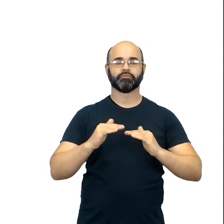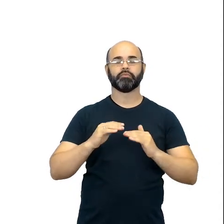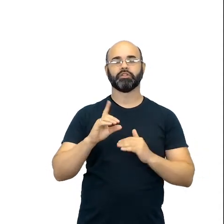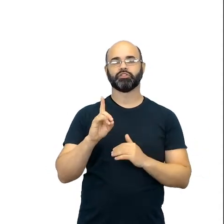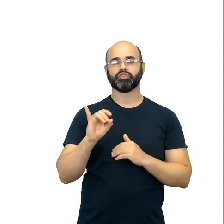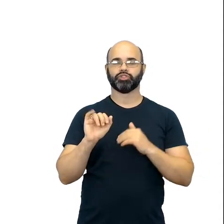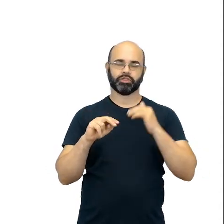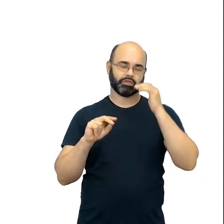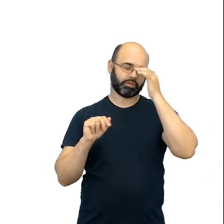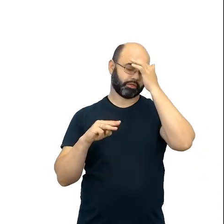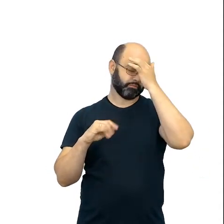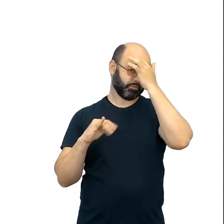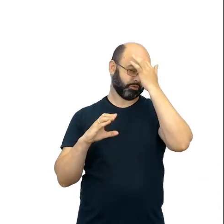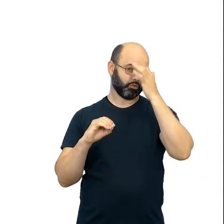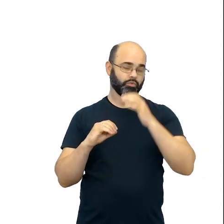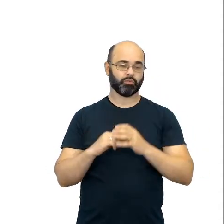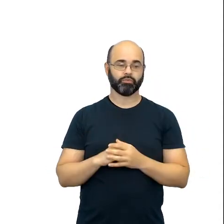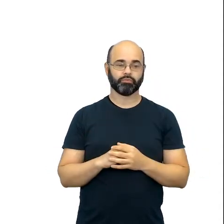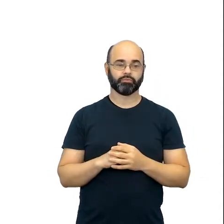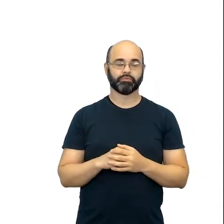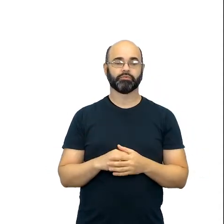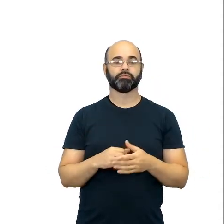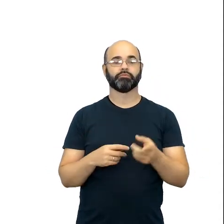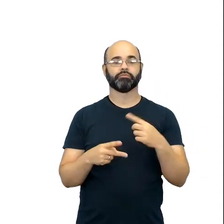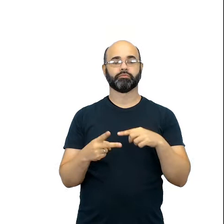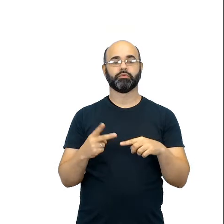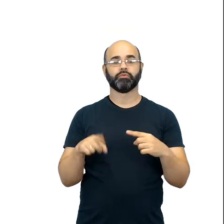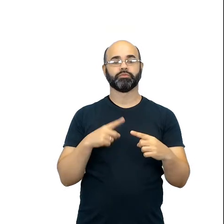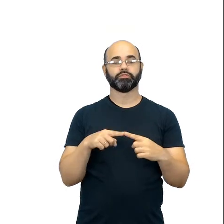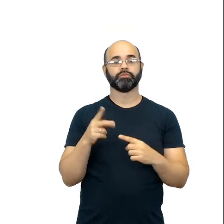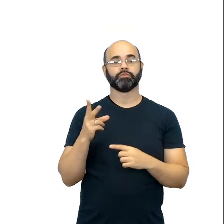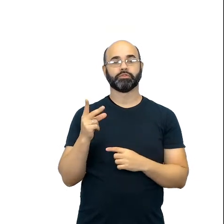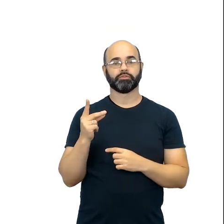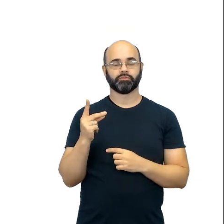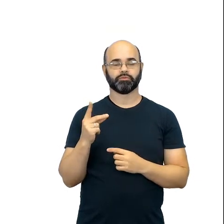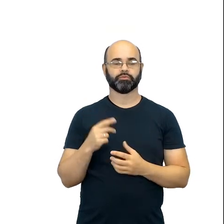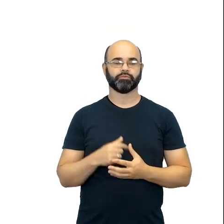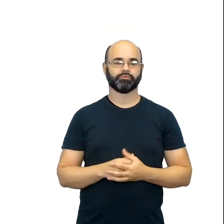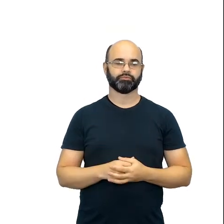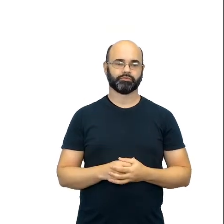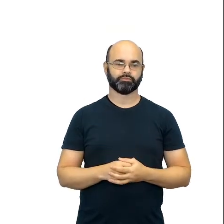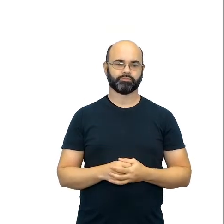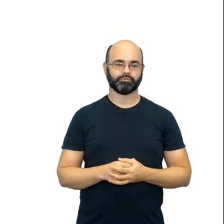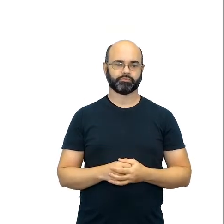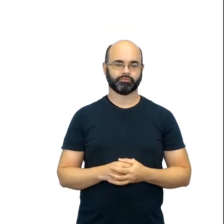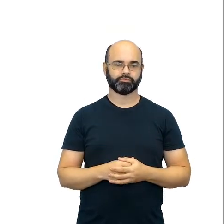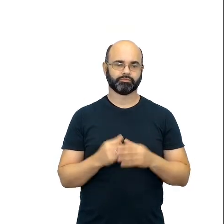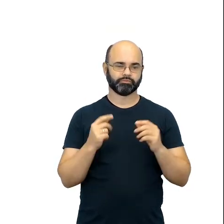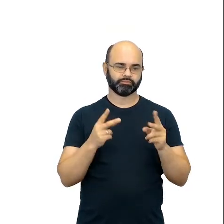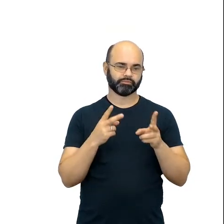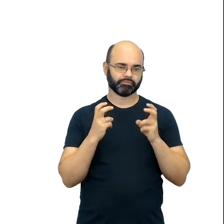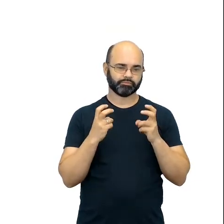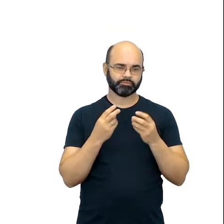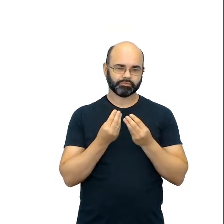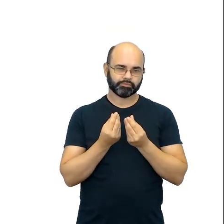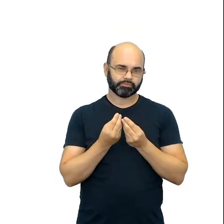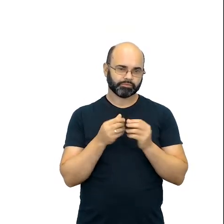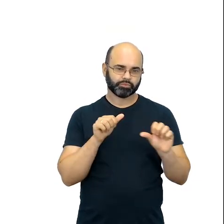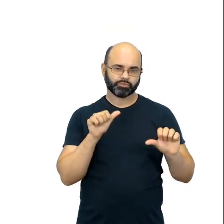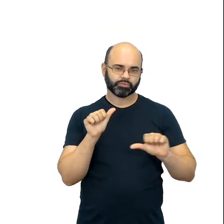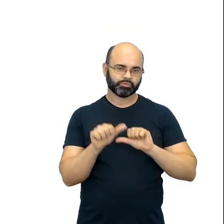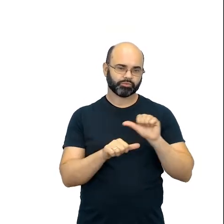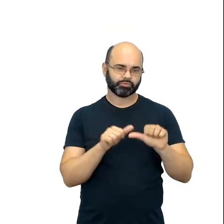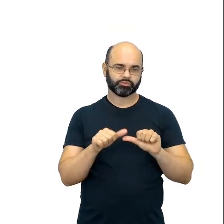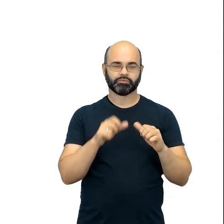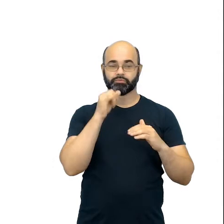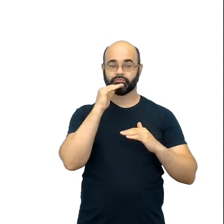e, segundo objetivo, reconhecer os fatores que alteram os estados